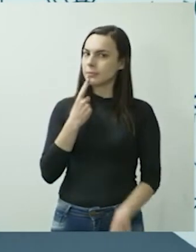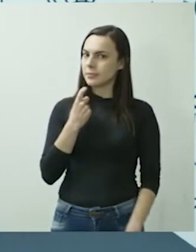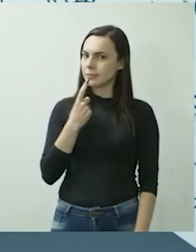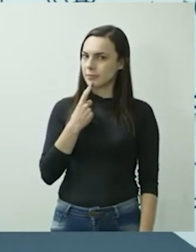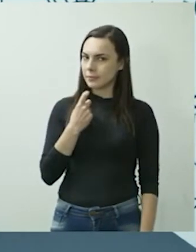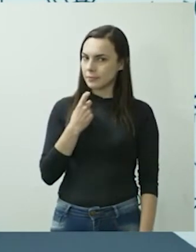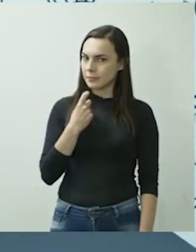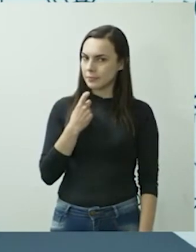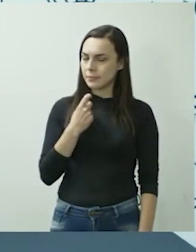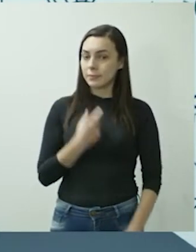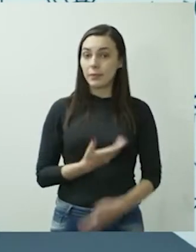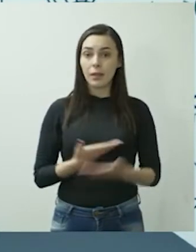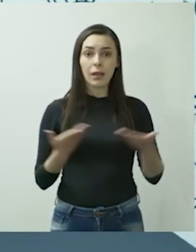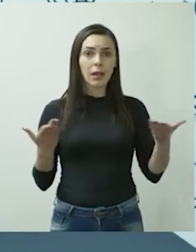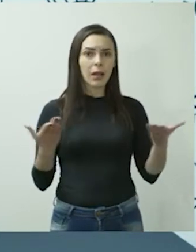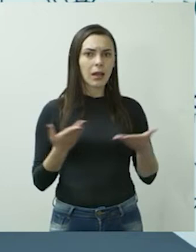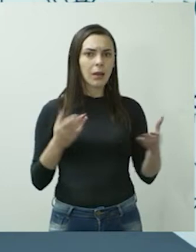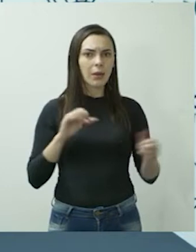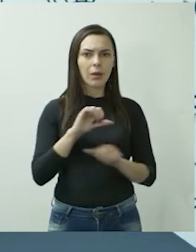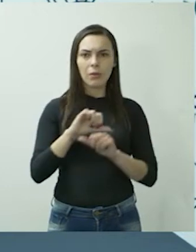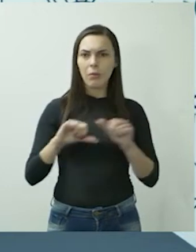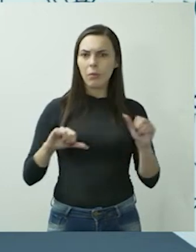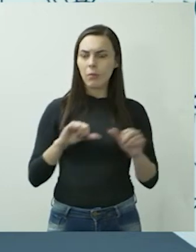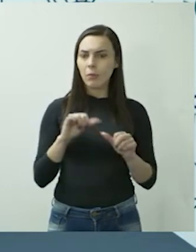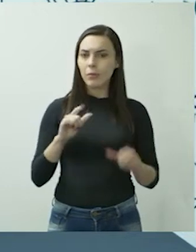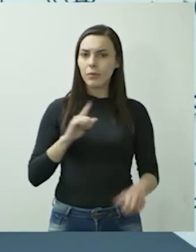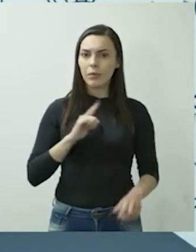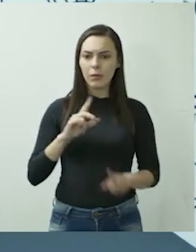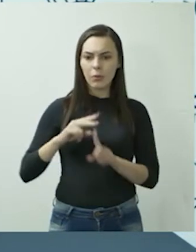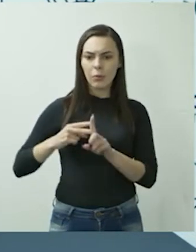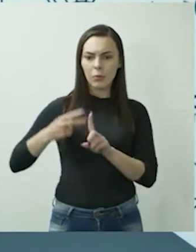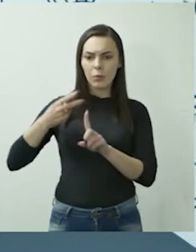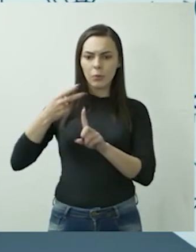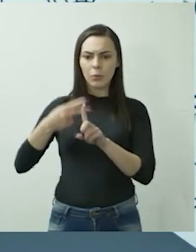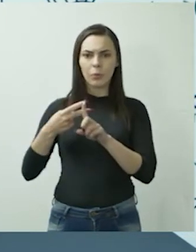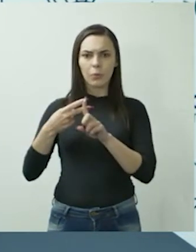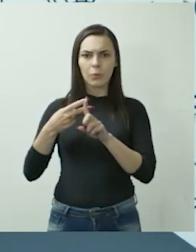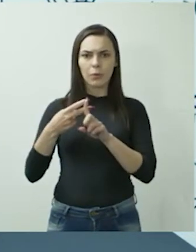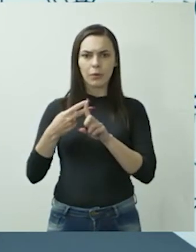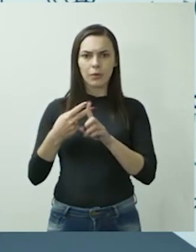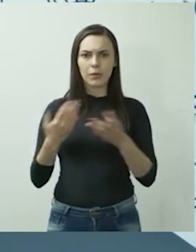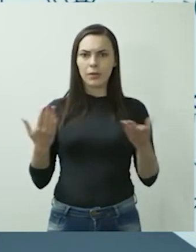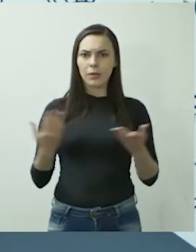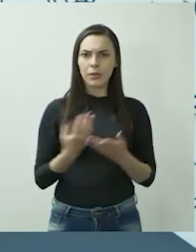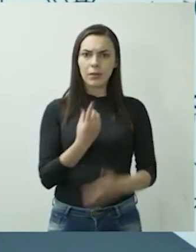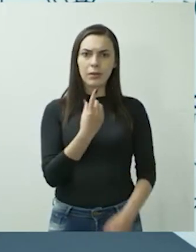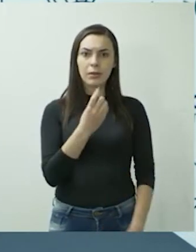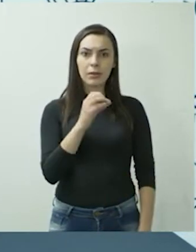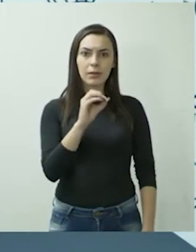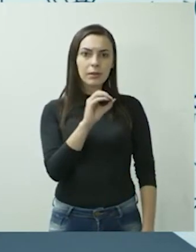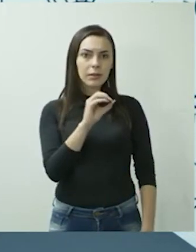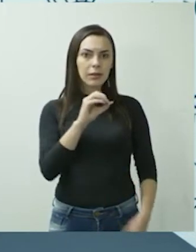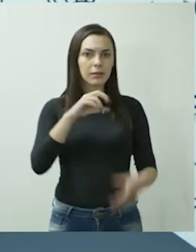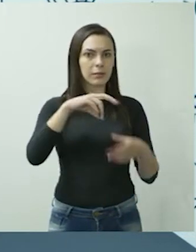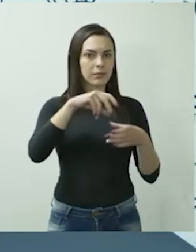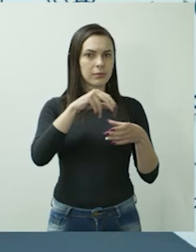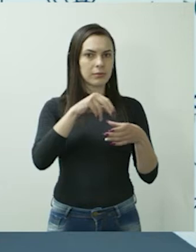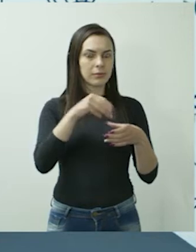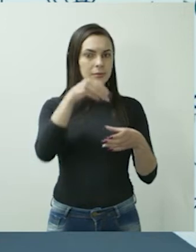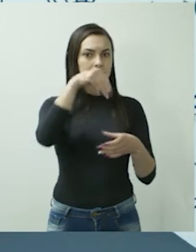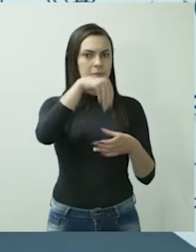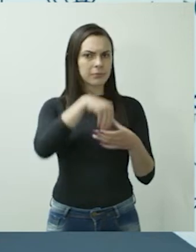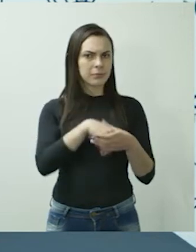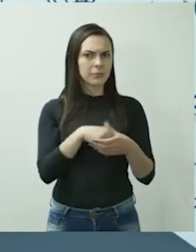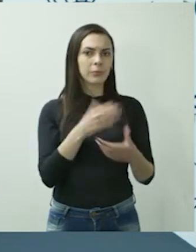vermelhas. Agora, nós dobramos a quantidade, porque nós temos 10